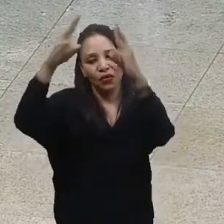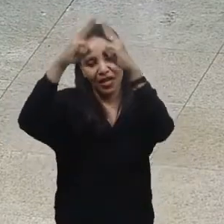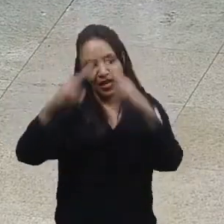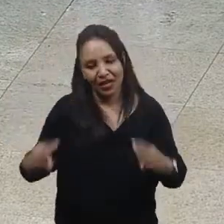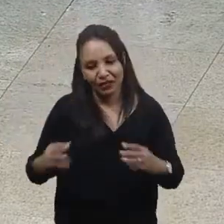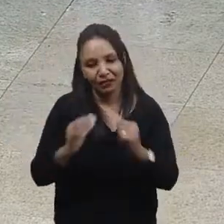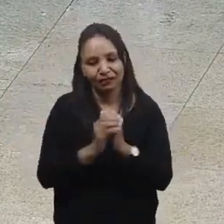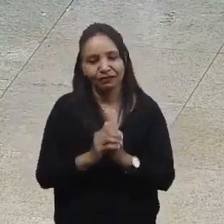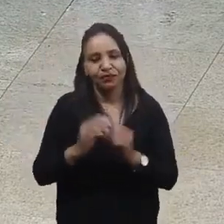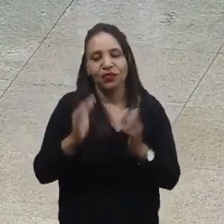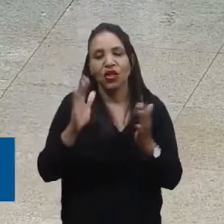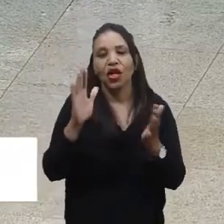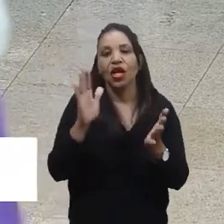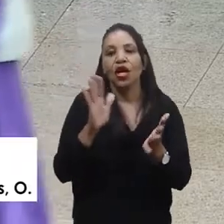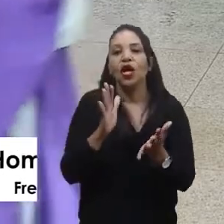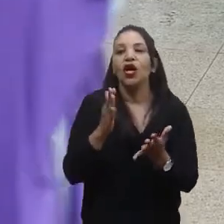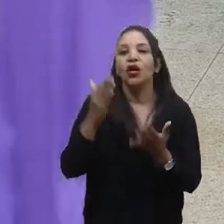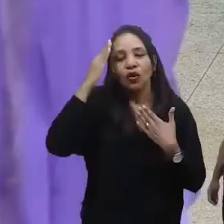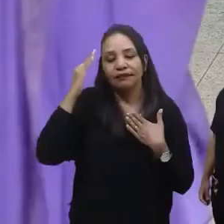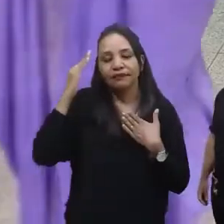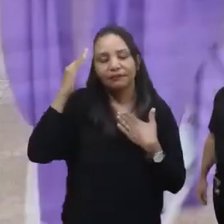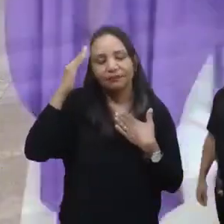para sempre seja louvado